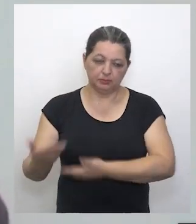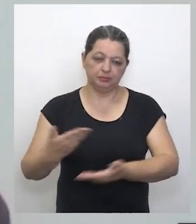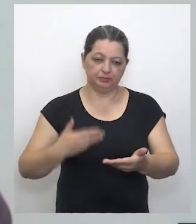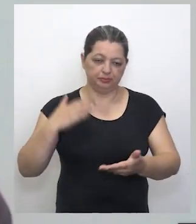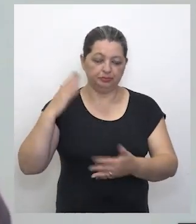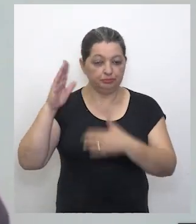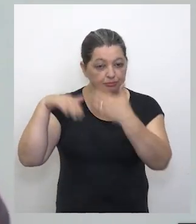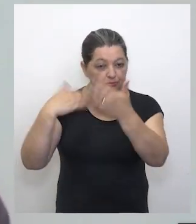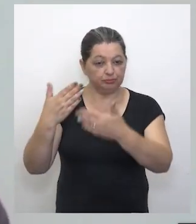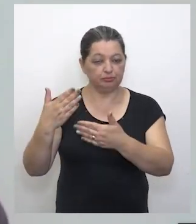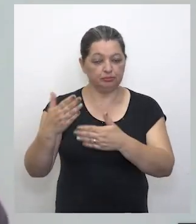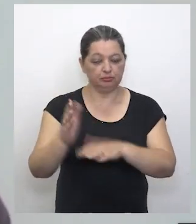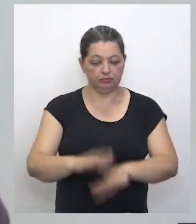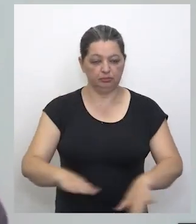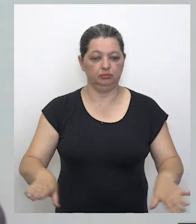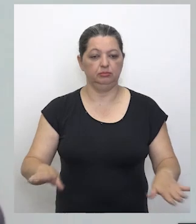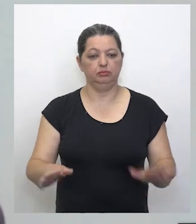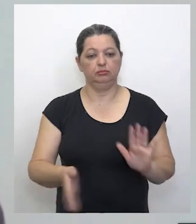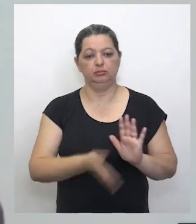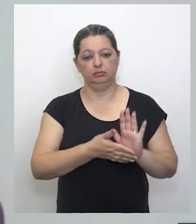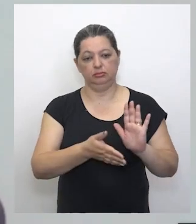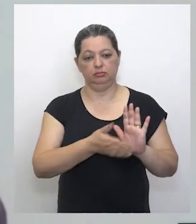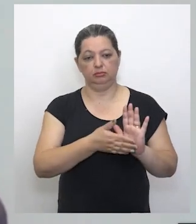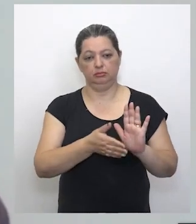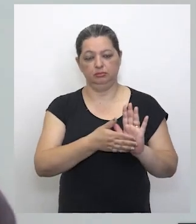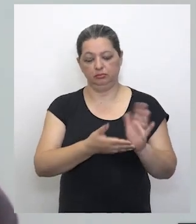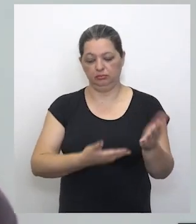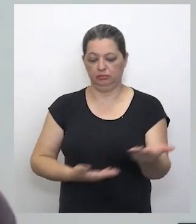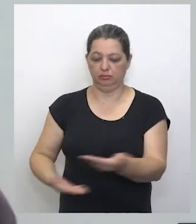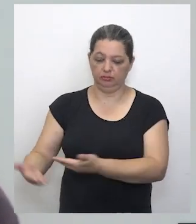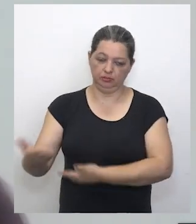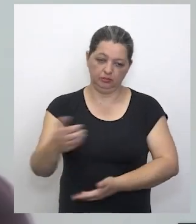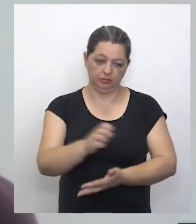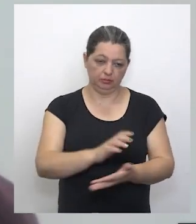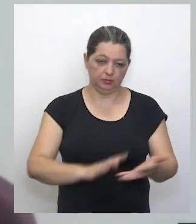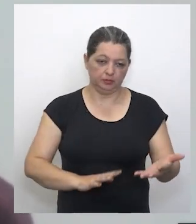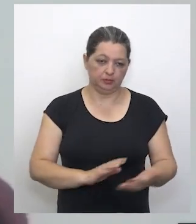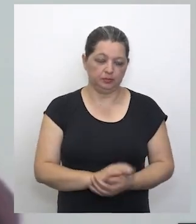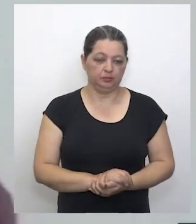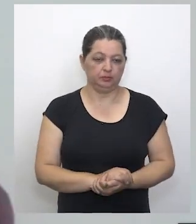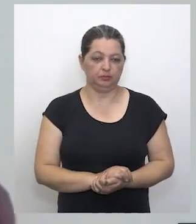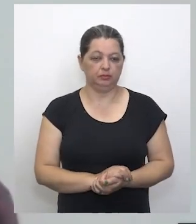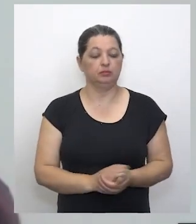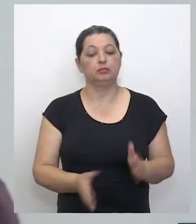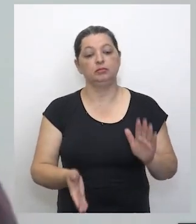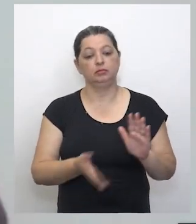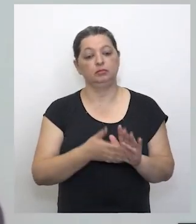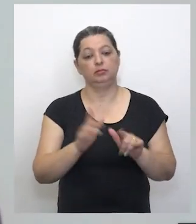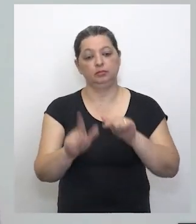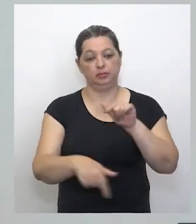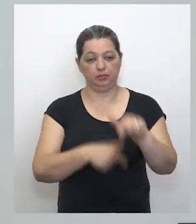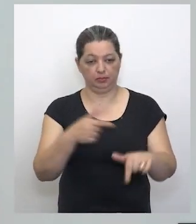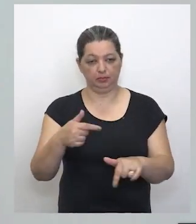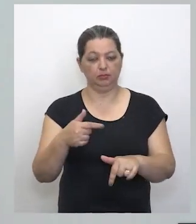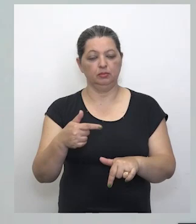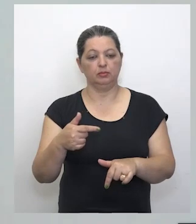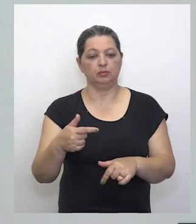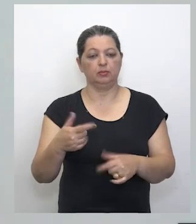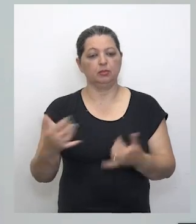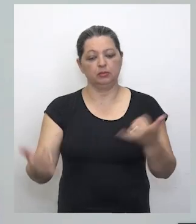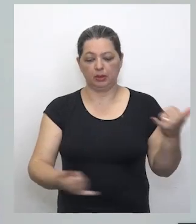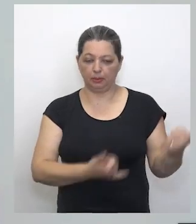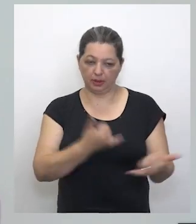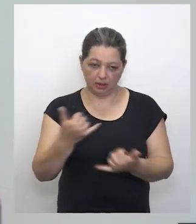através de propostas lúdicas, né? Dessa forma, nós propomos trabalhar atividades relacionadas ao